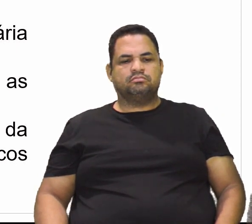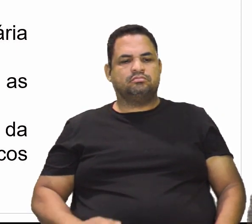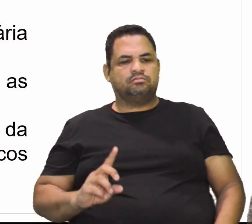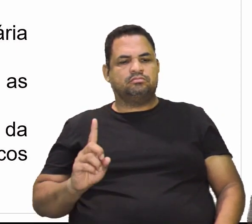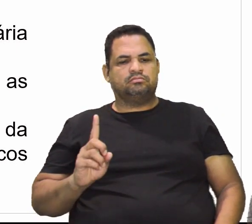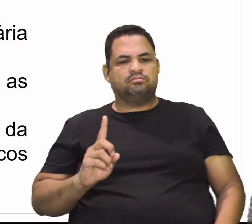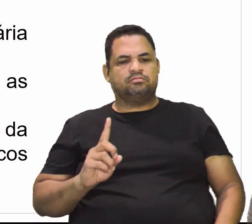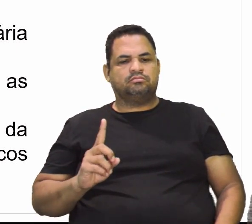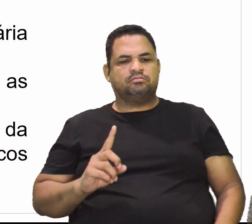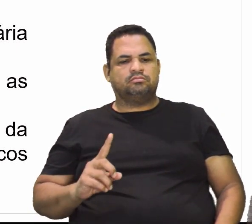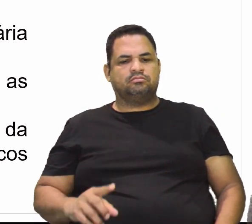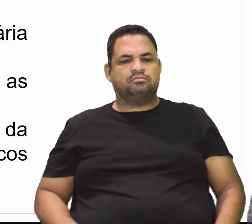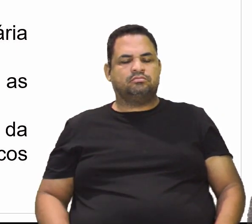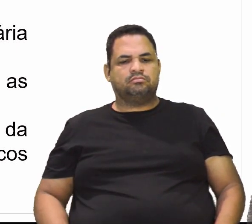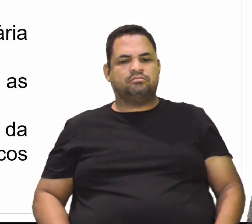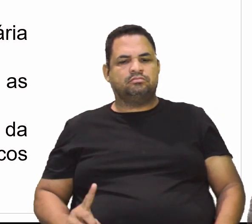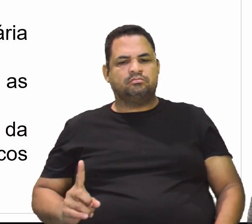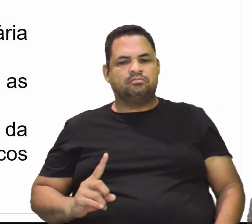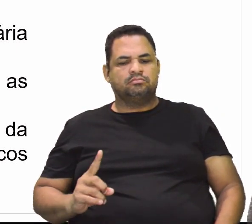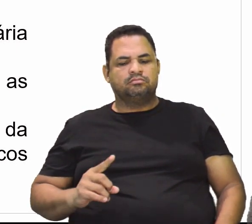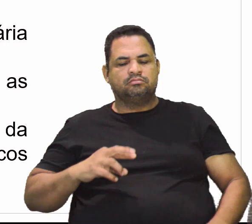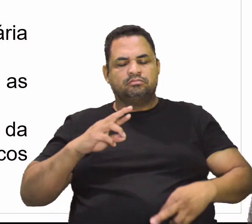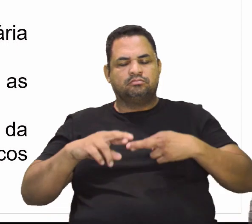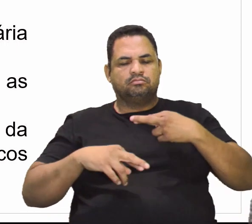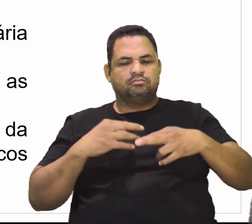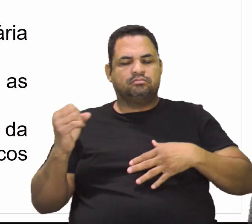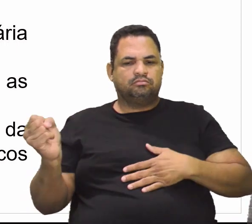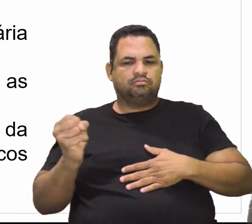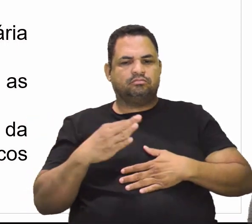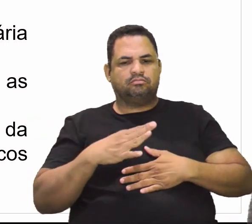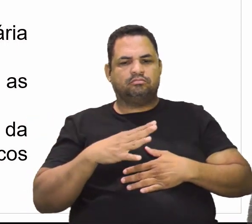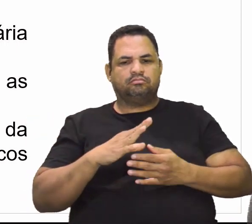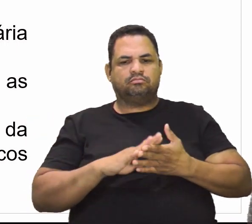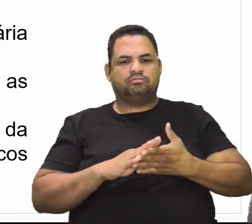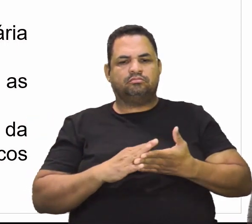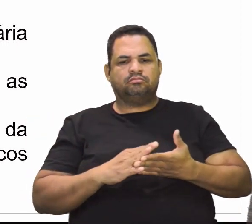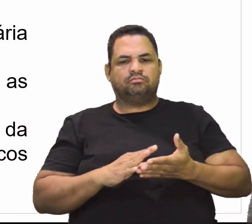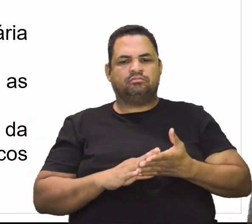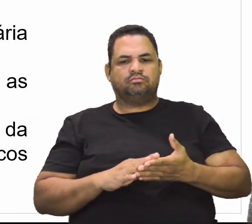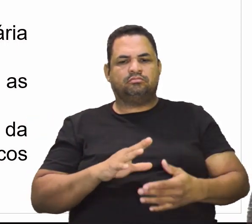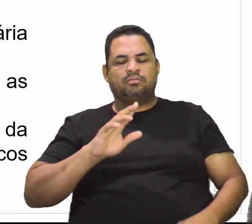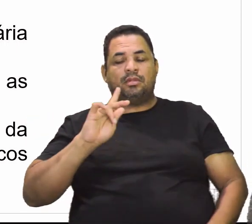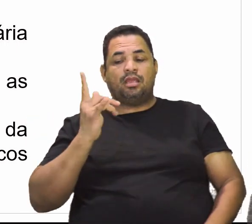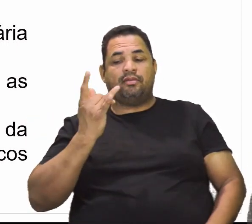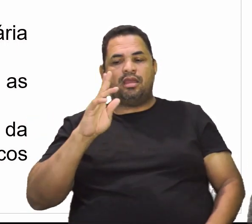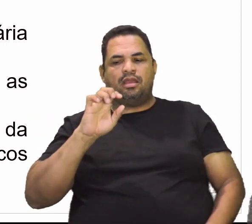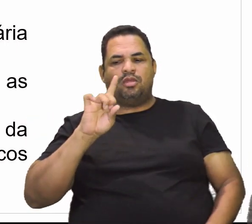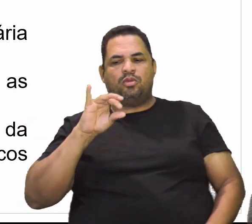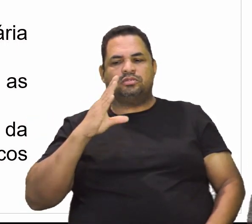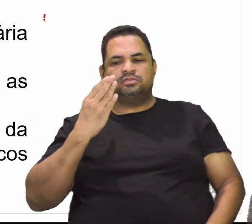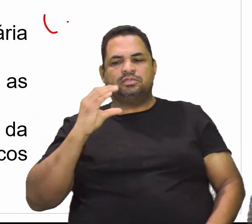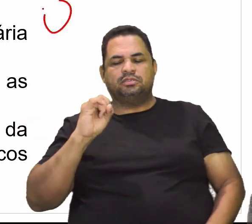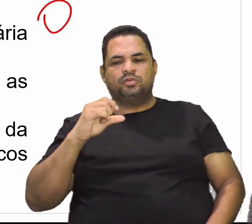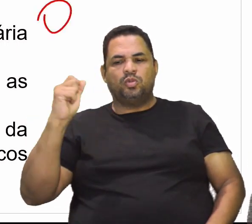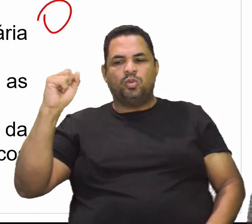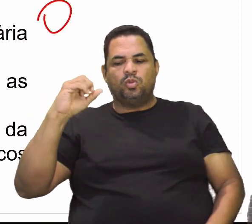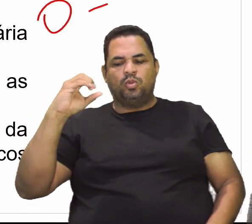Não, o Renascimento científico, a Revolução Científica dizia no heliocentrismo, que o Sol